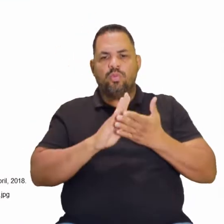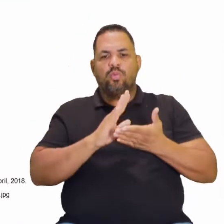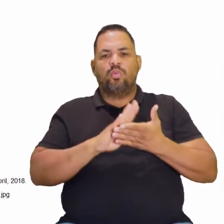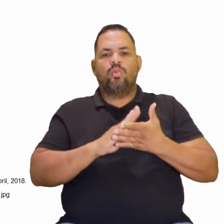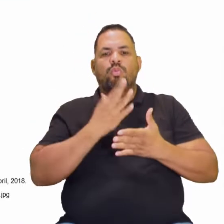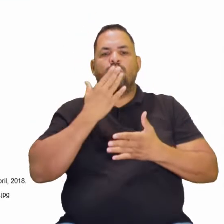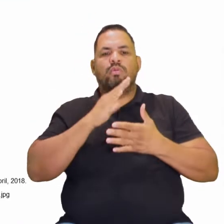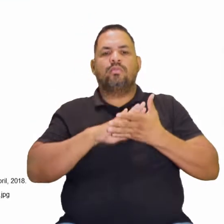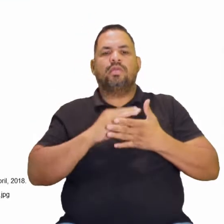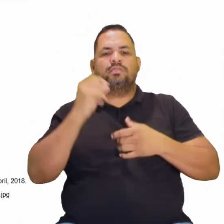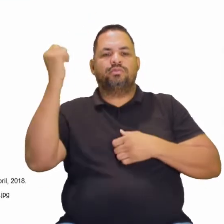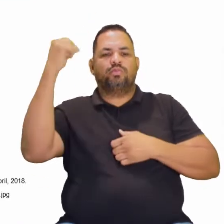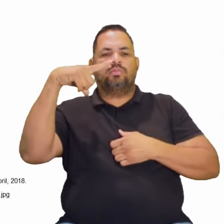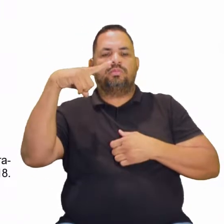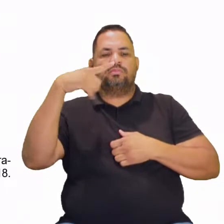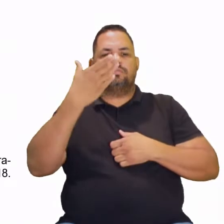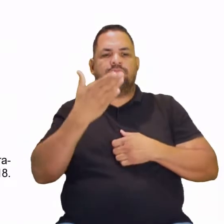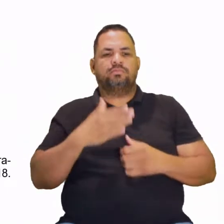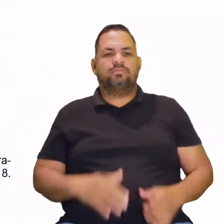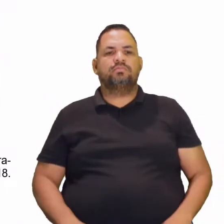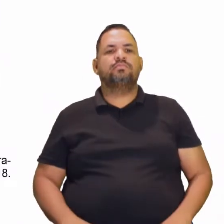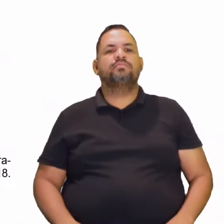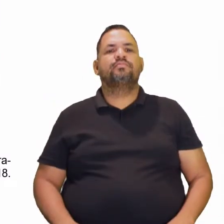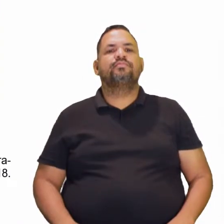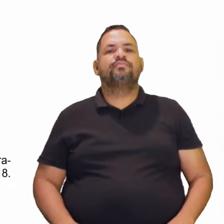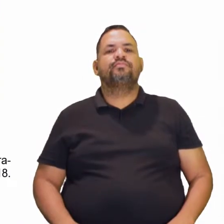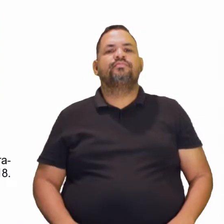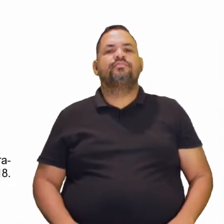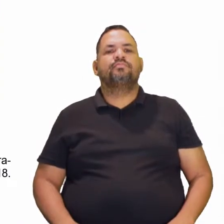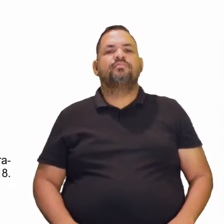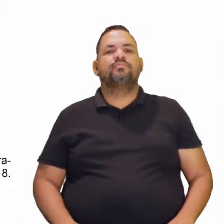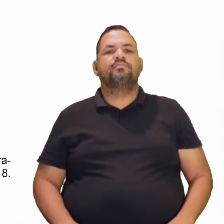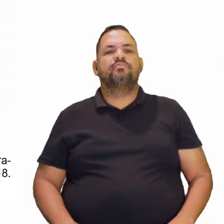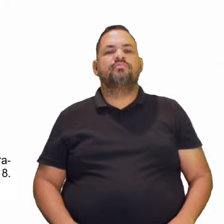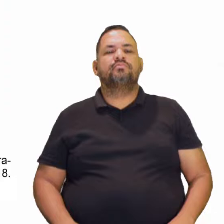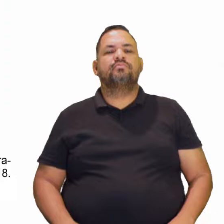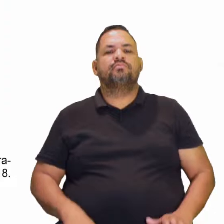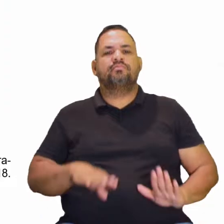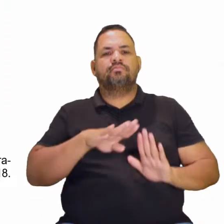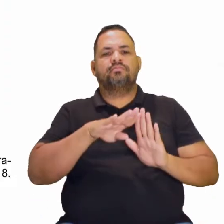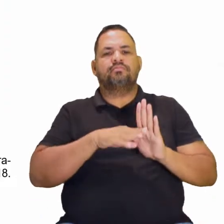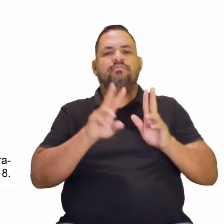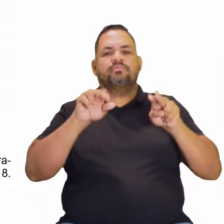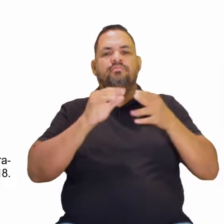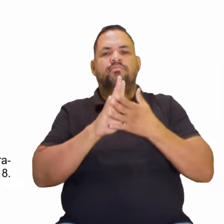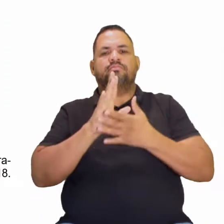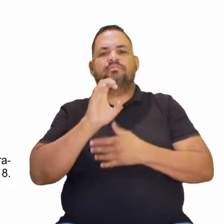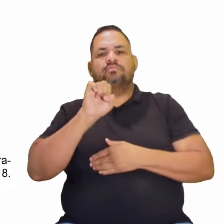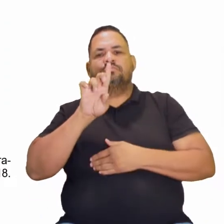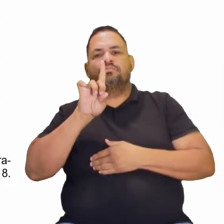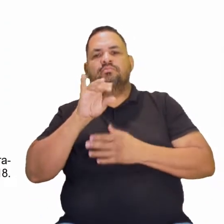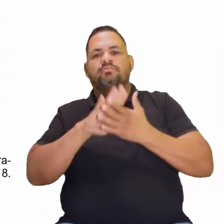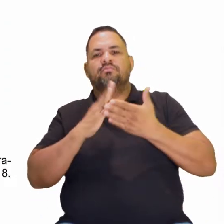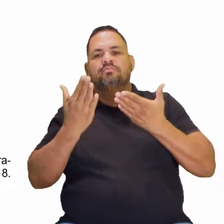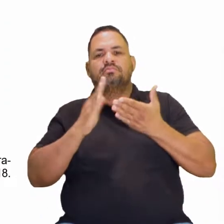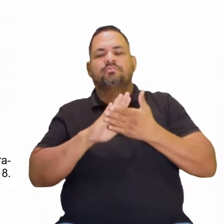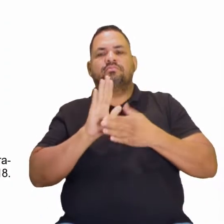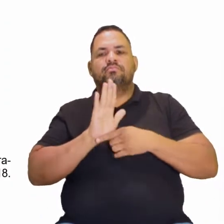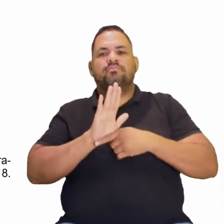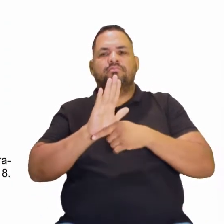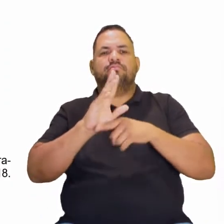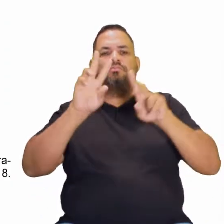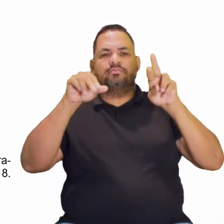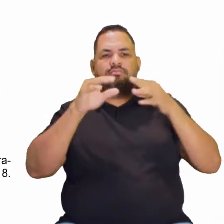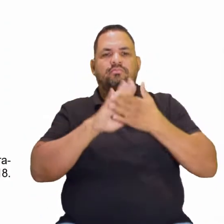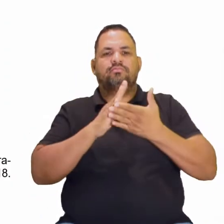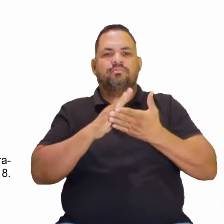mais iluminadas. Então, o repertório de temas de Segal privilegia assuntos